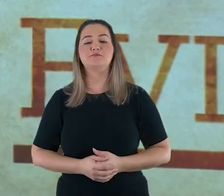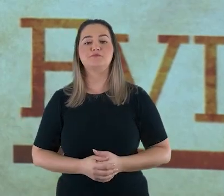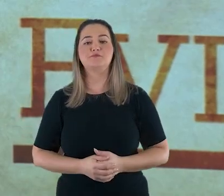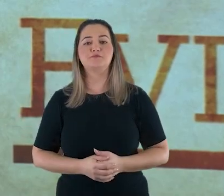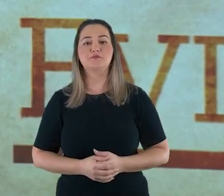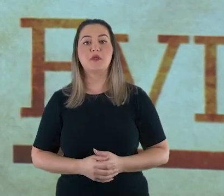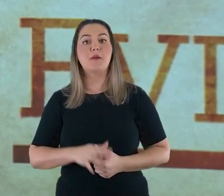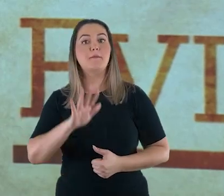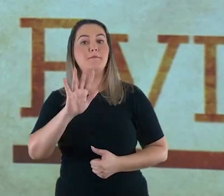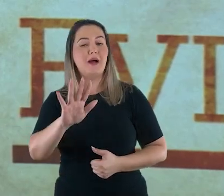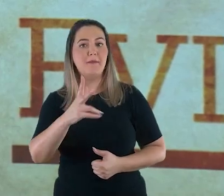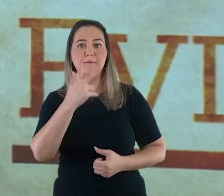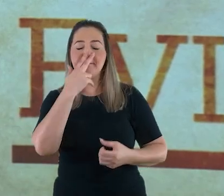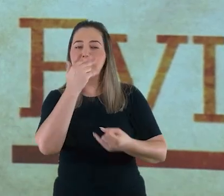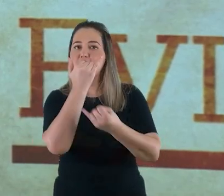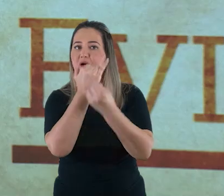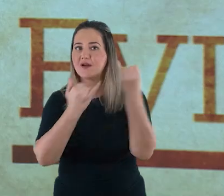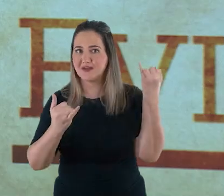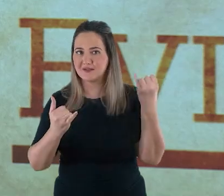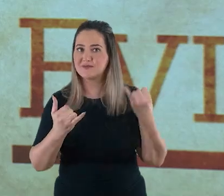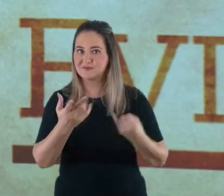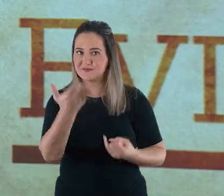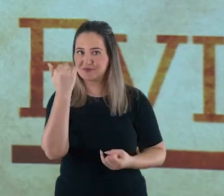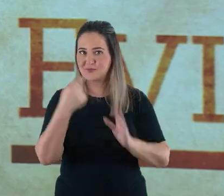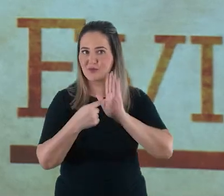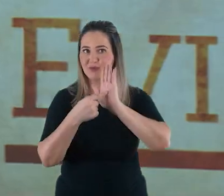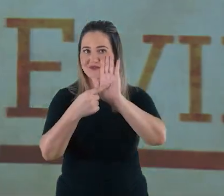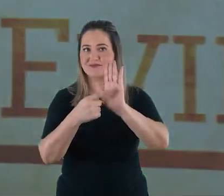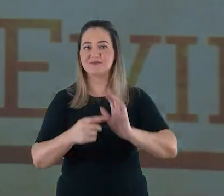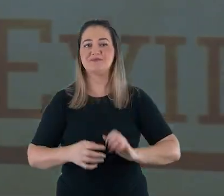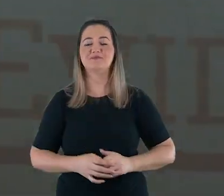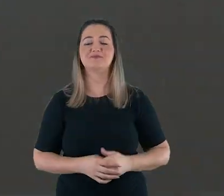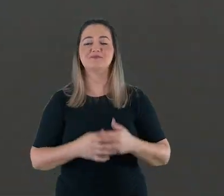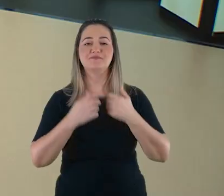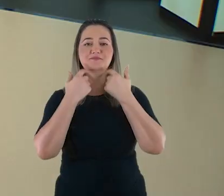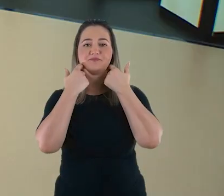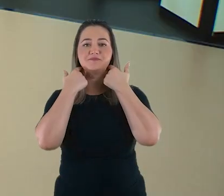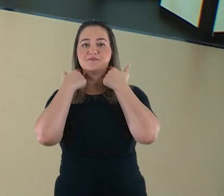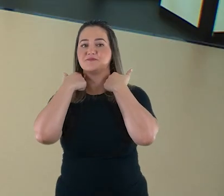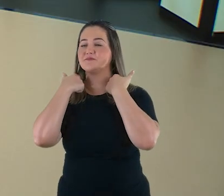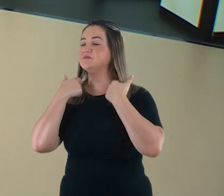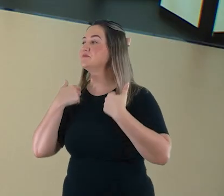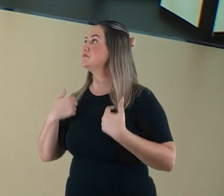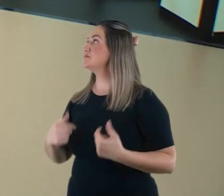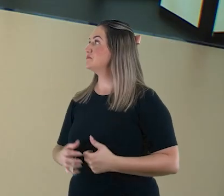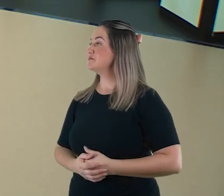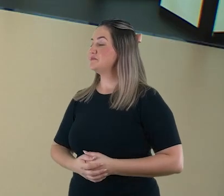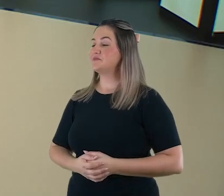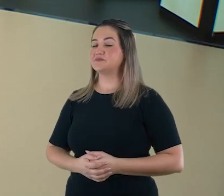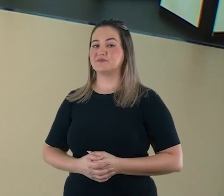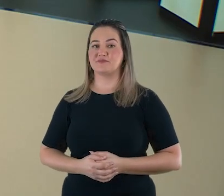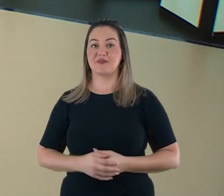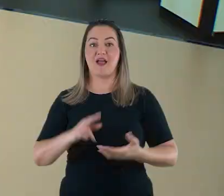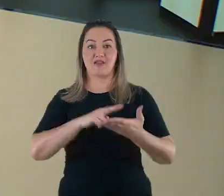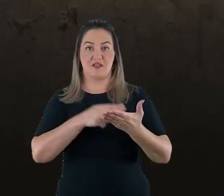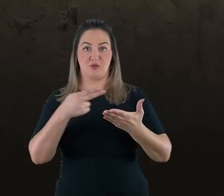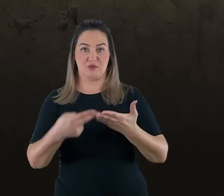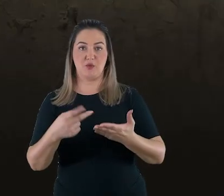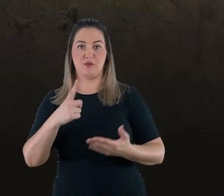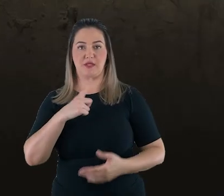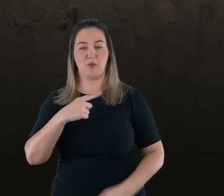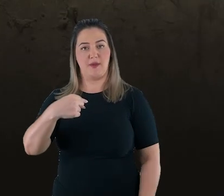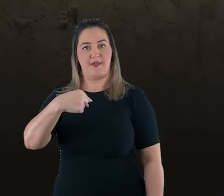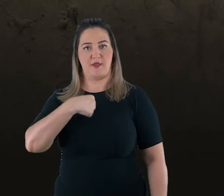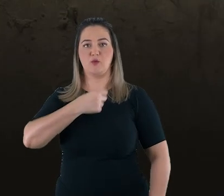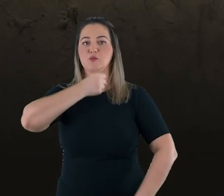questionamento. Mas a coincidência é muito interessante. Eu vou mostrar aqui no telão e você vai entender como estão. A tradução do prisma é assim: